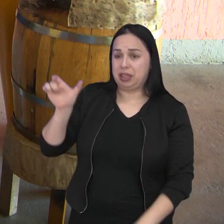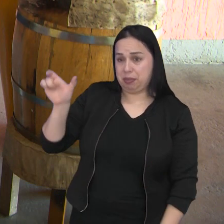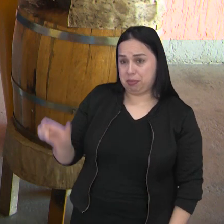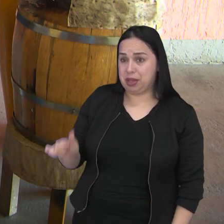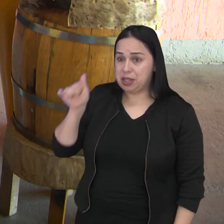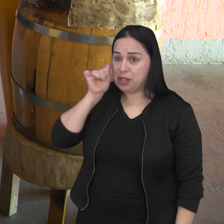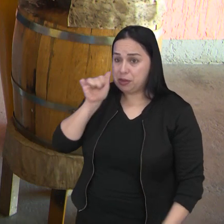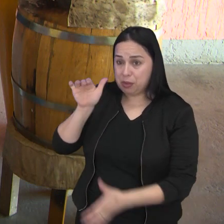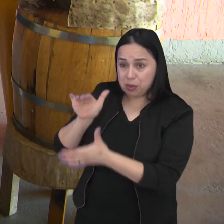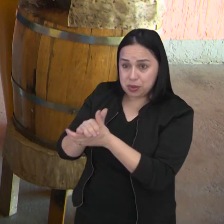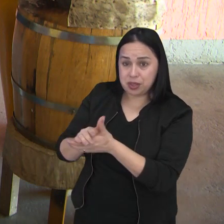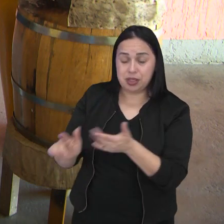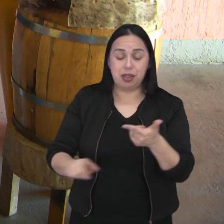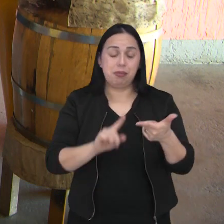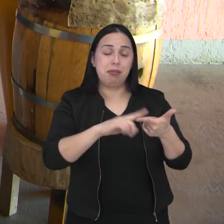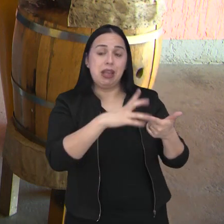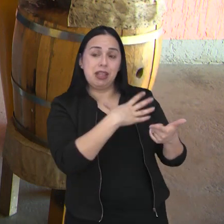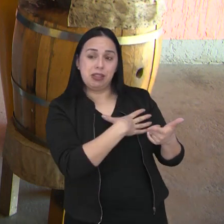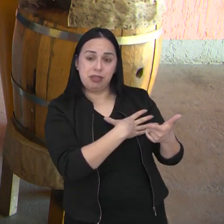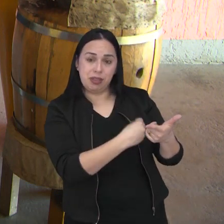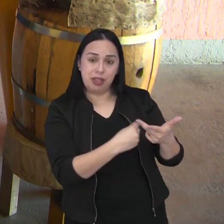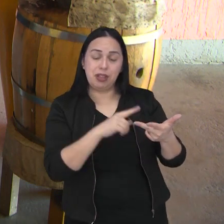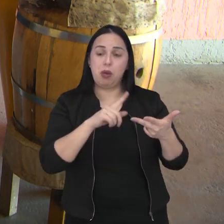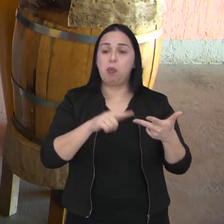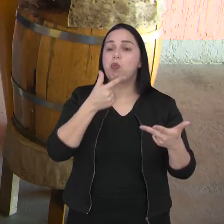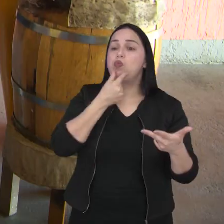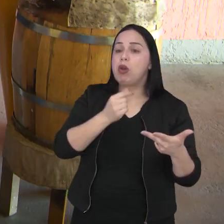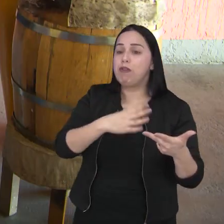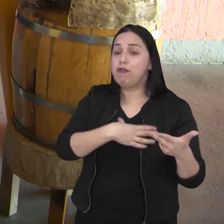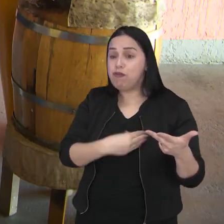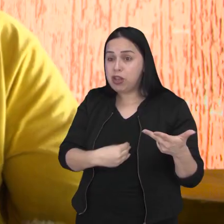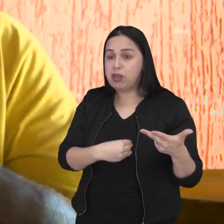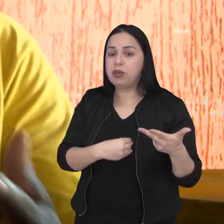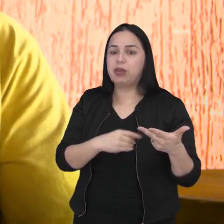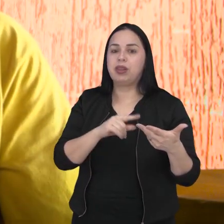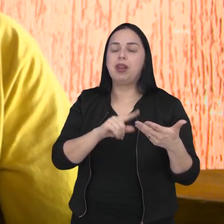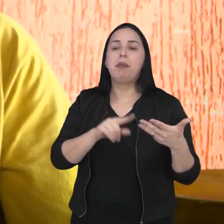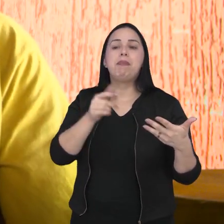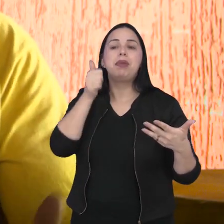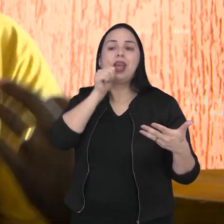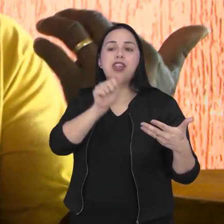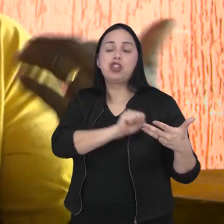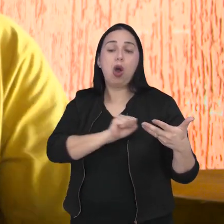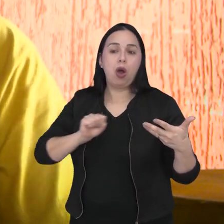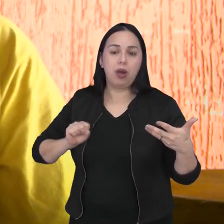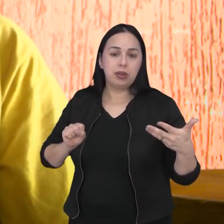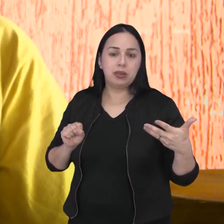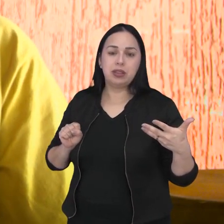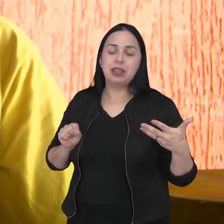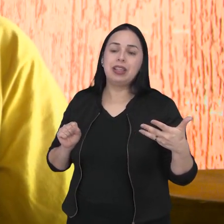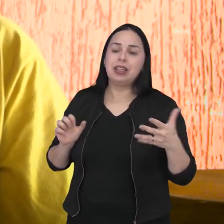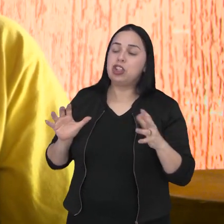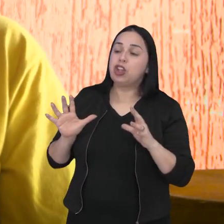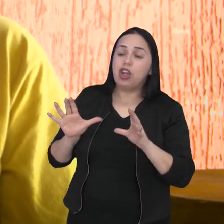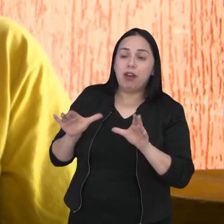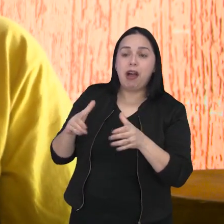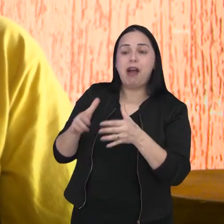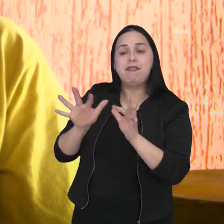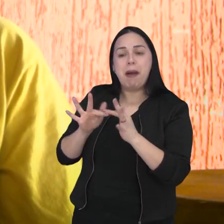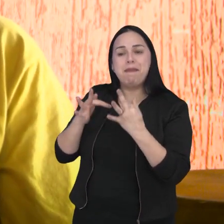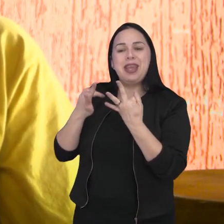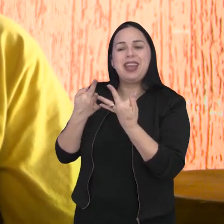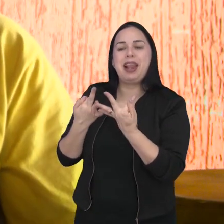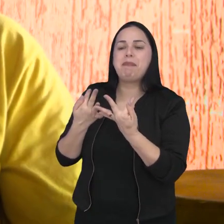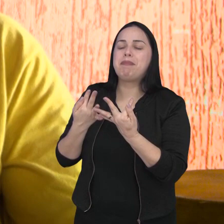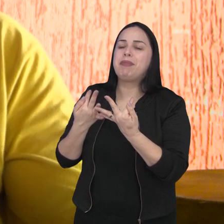Não, tudo, dá tudo certo. É, tanto a Márcia, as minhas filhas, meu filho que está aqui, a minha